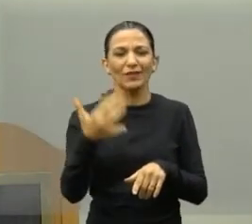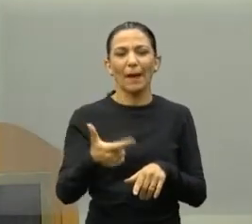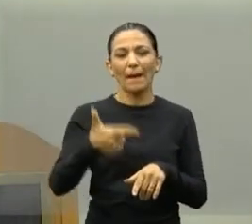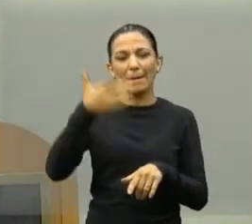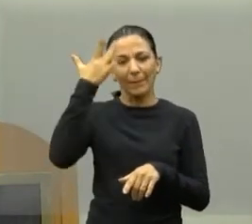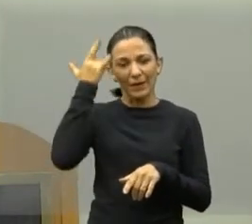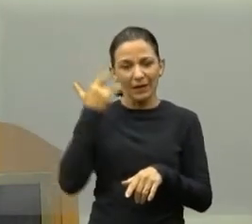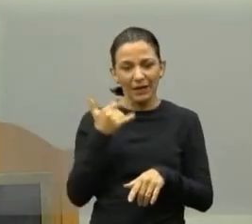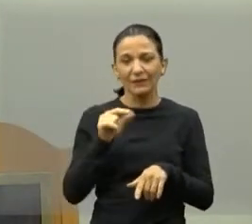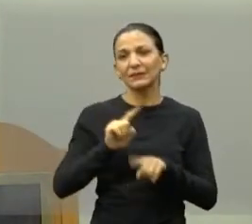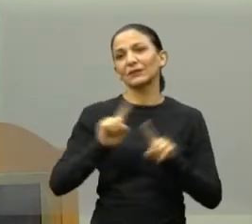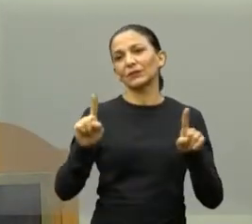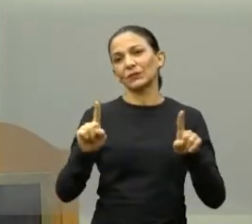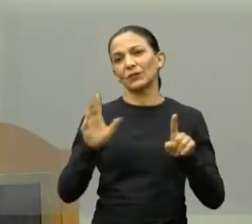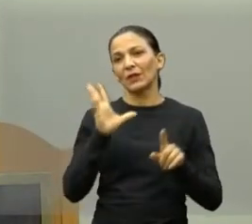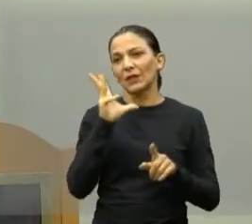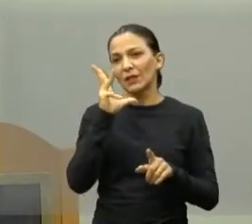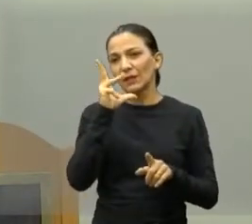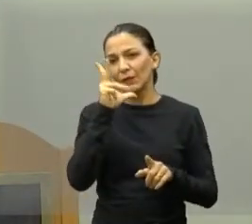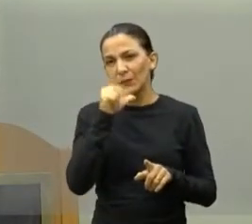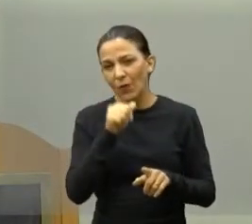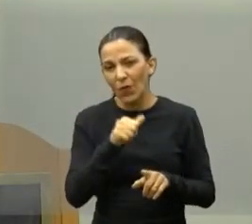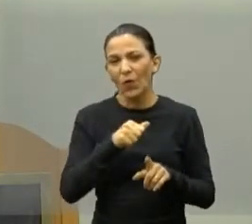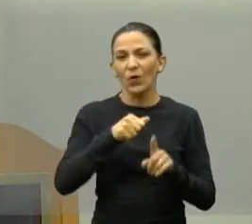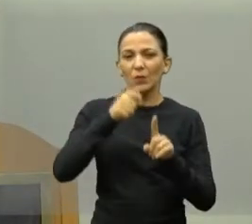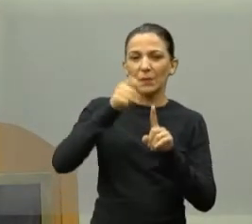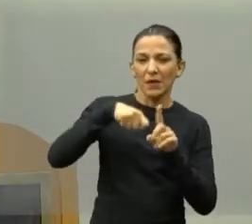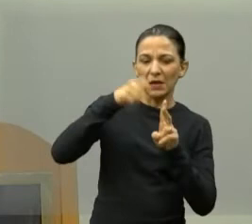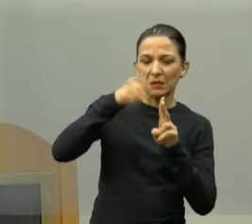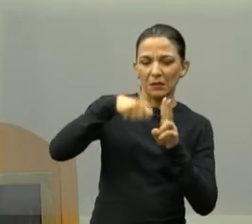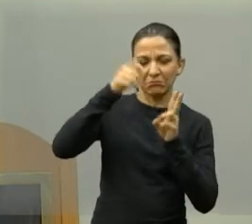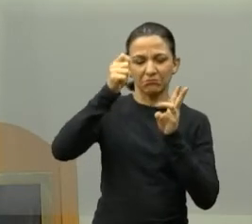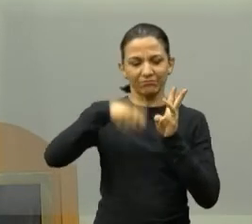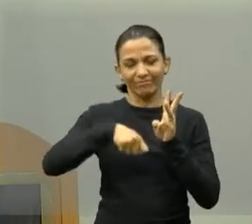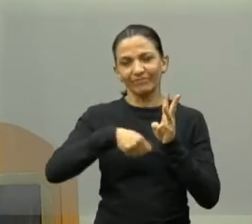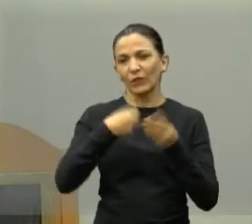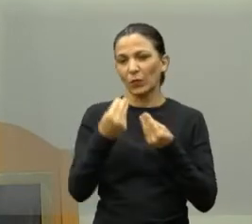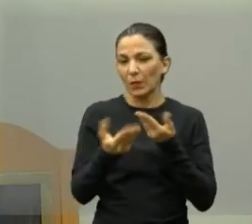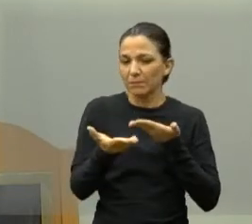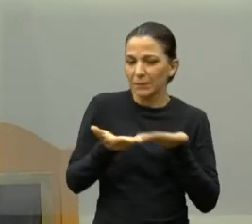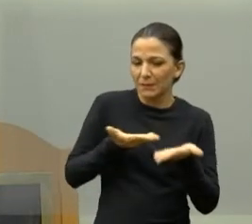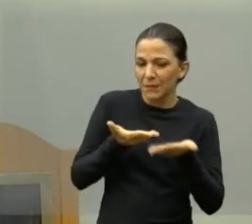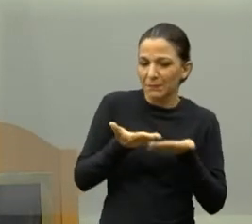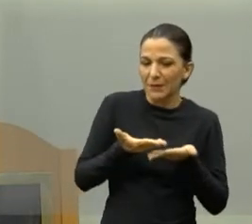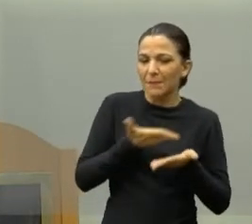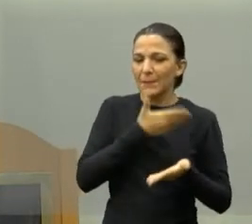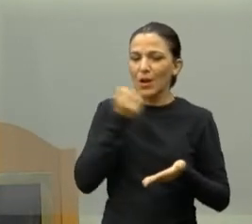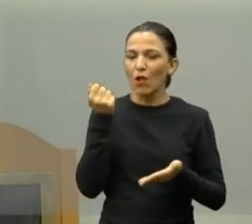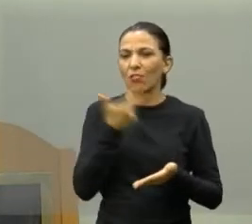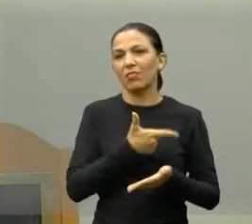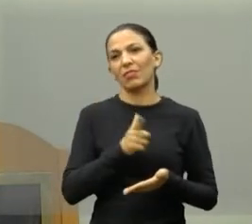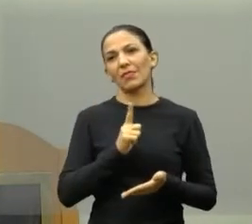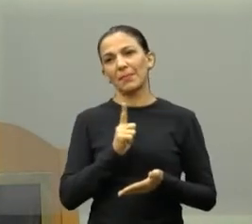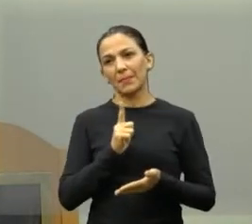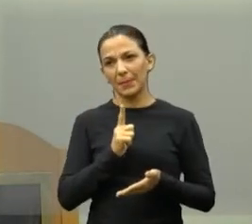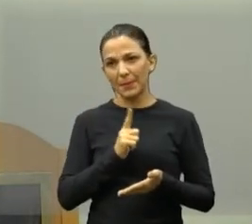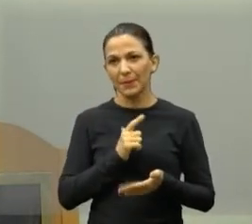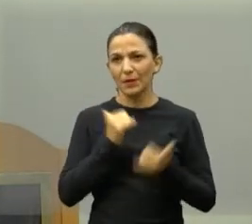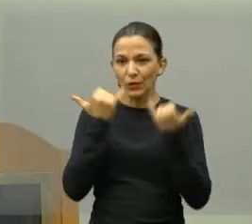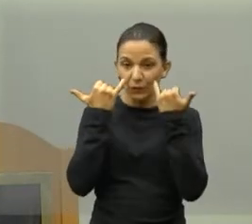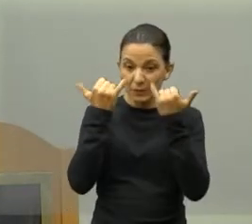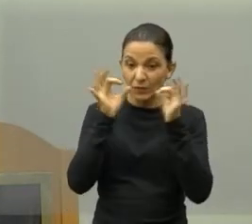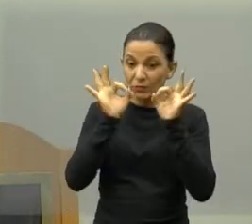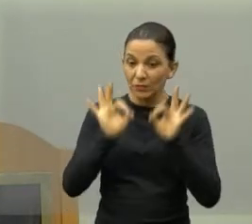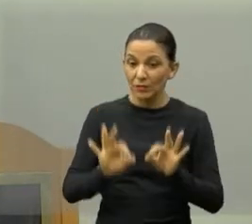E aí vai um mês dois meses três meses Então se a gente tiver um entendimento uma conversa a gente pode dar